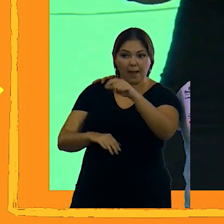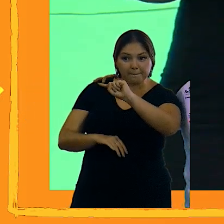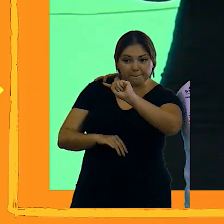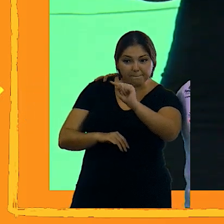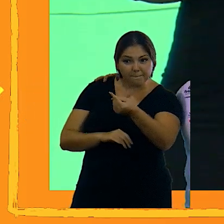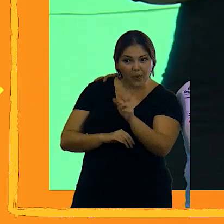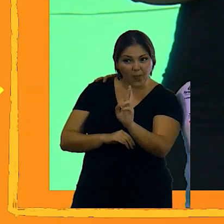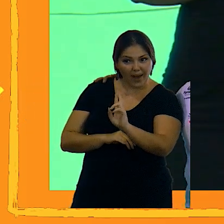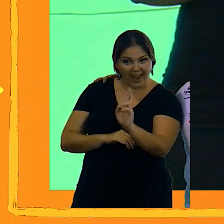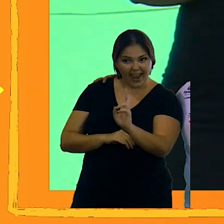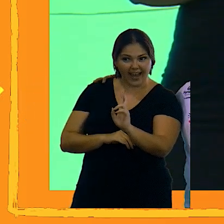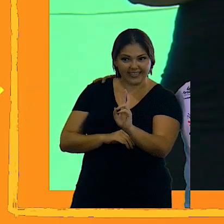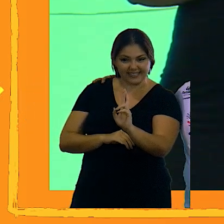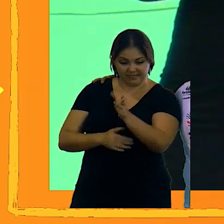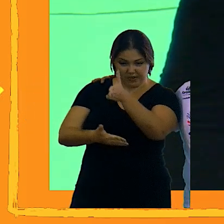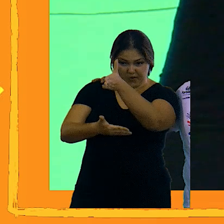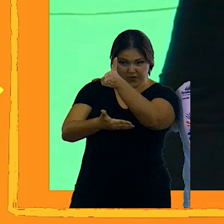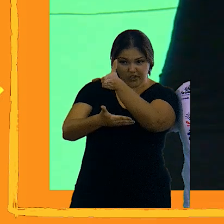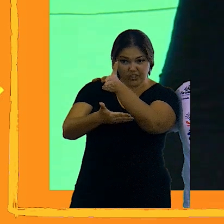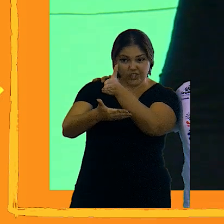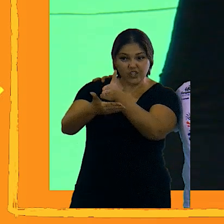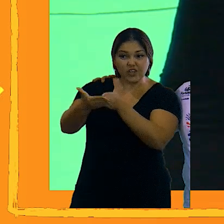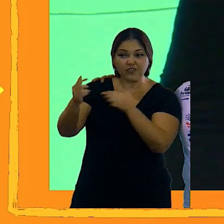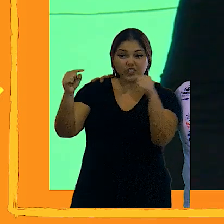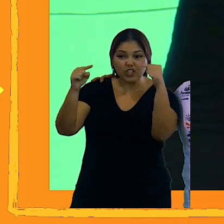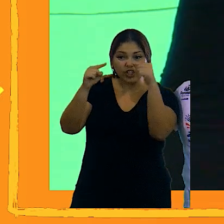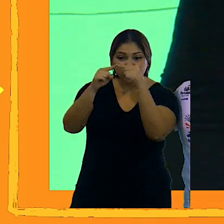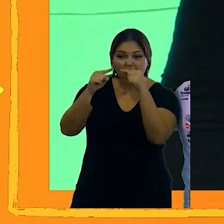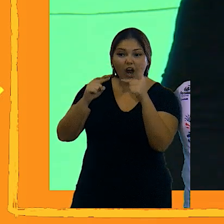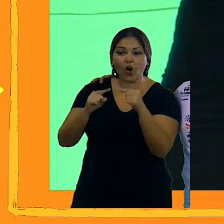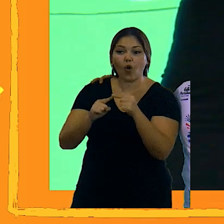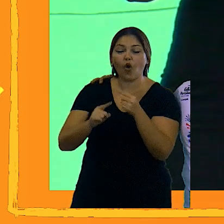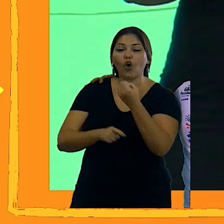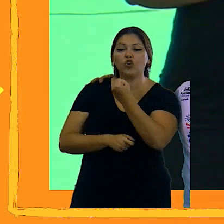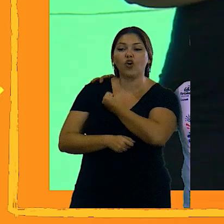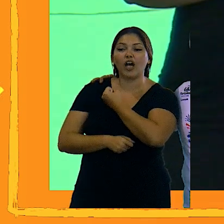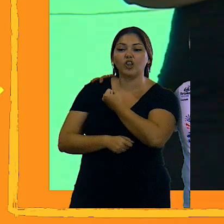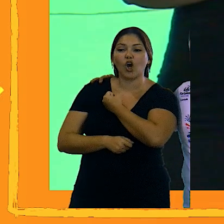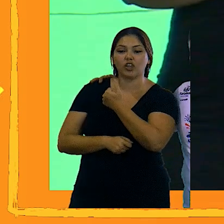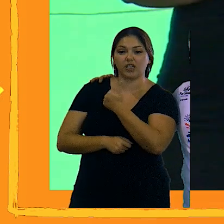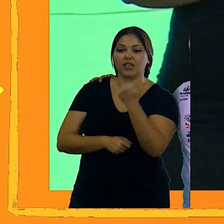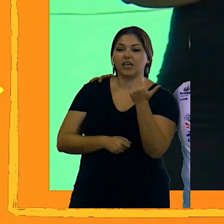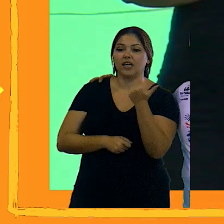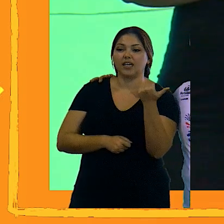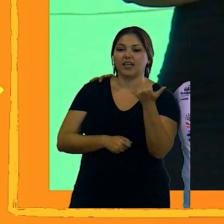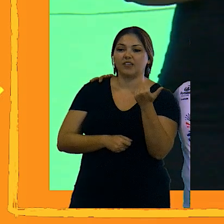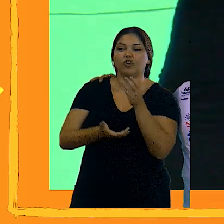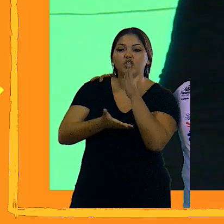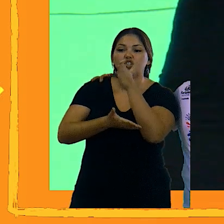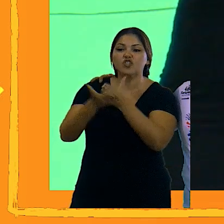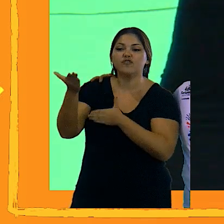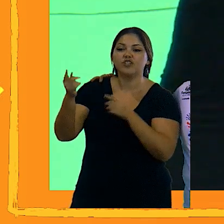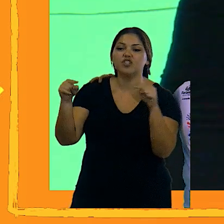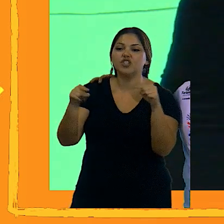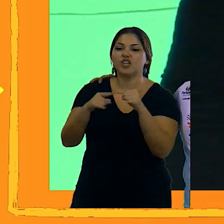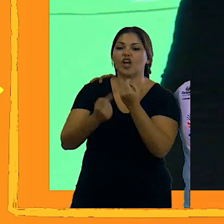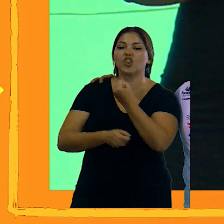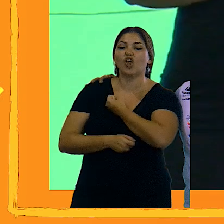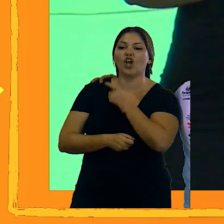1000 se a gente for dividir proporcionalmente eu vou ficar com quanto